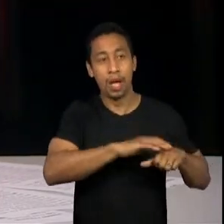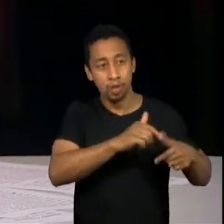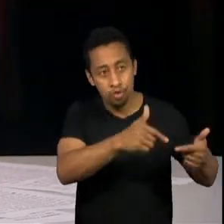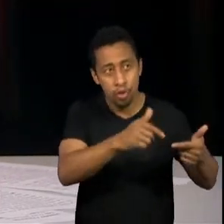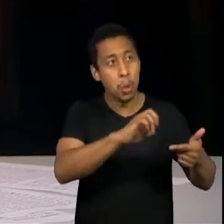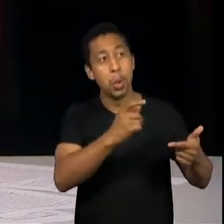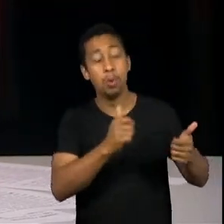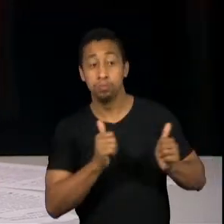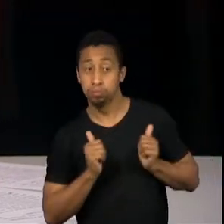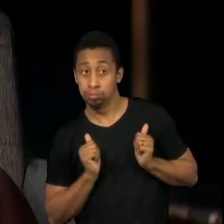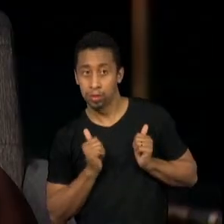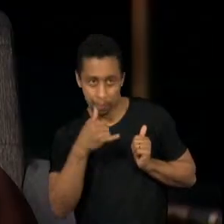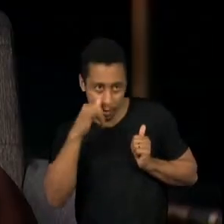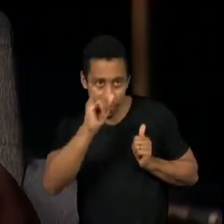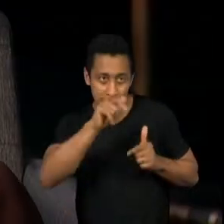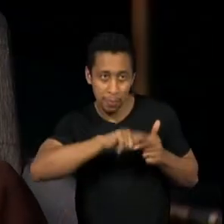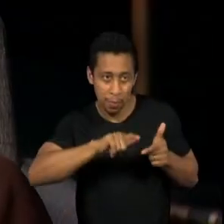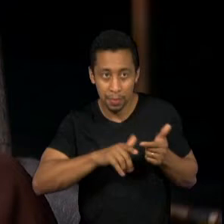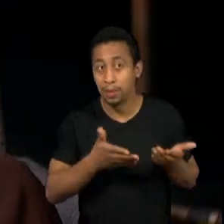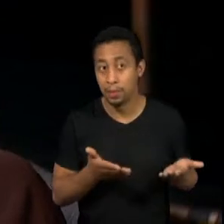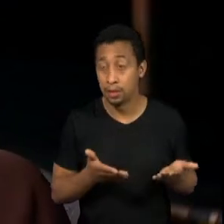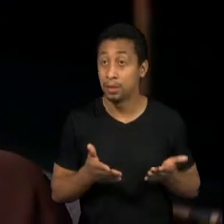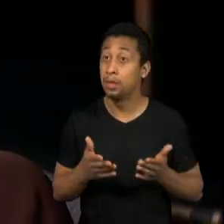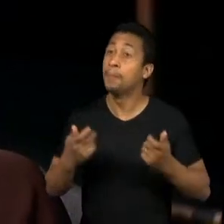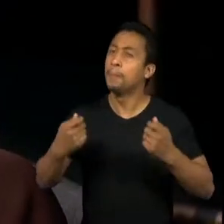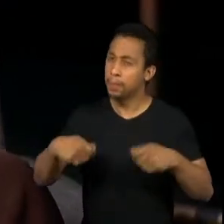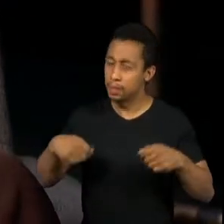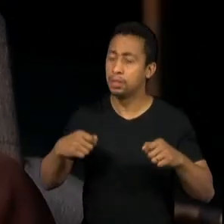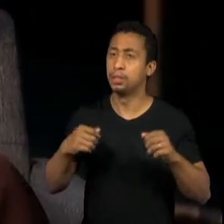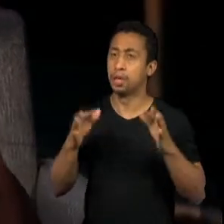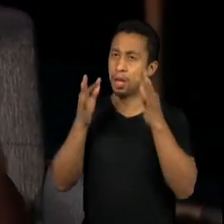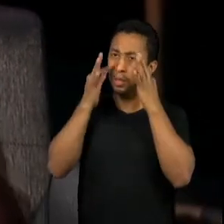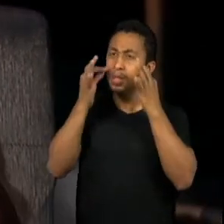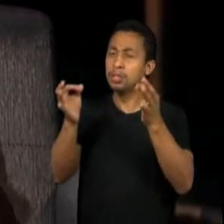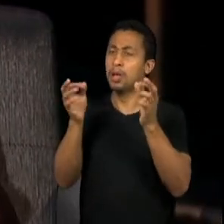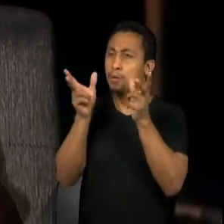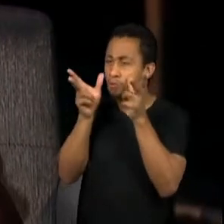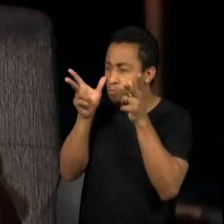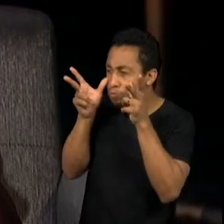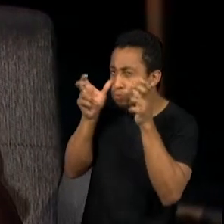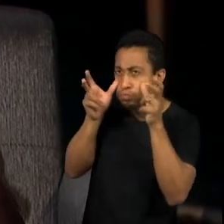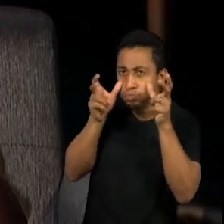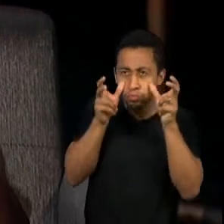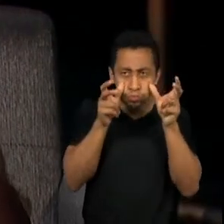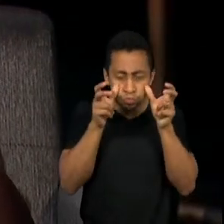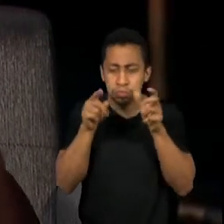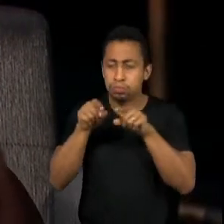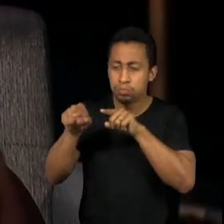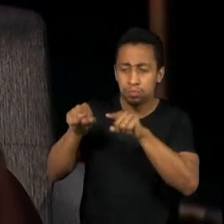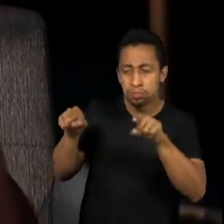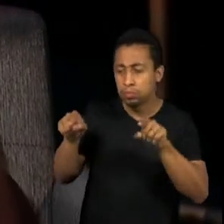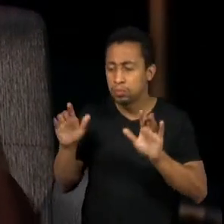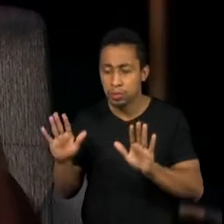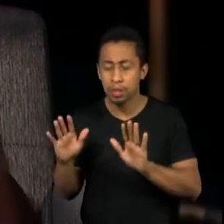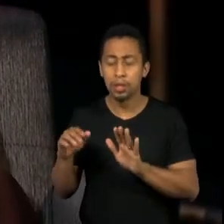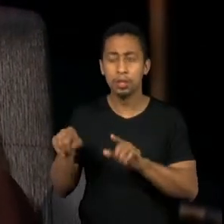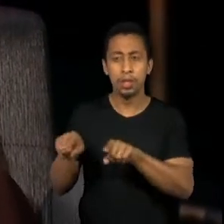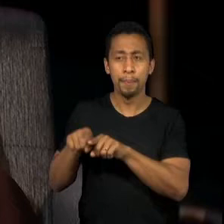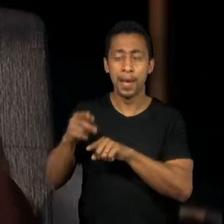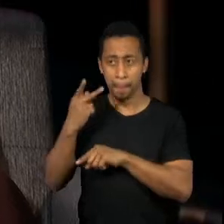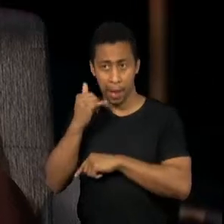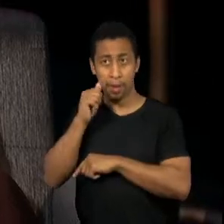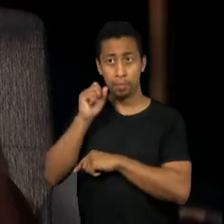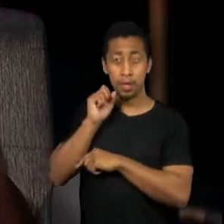para não chegar nesse lugar escutar e parar de tentar Superar as expectativas que eles criaram sobre os filhos ou tipo tentar